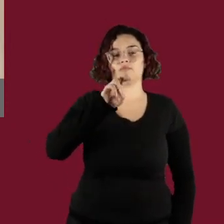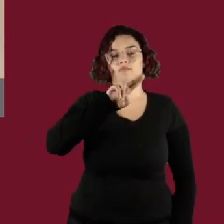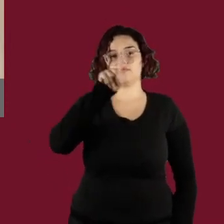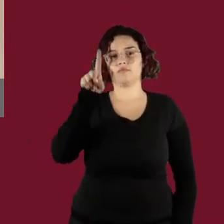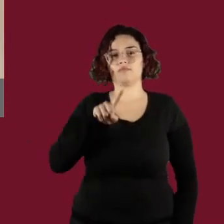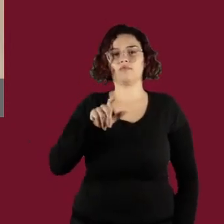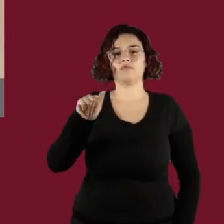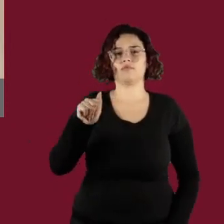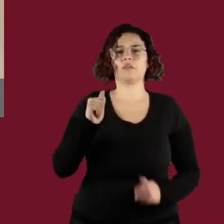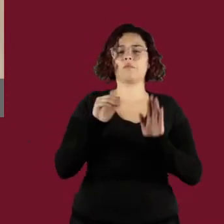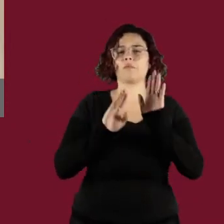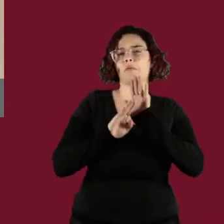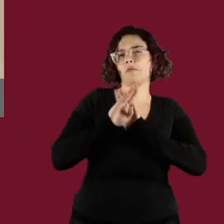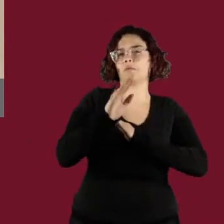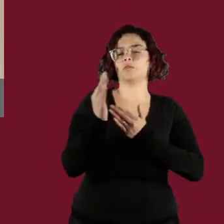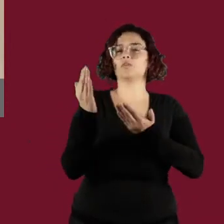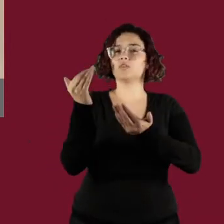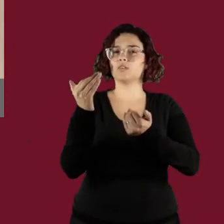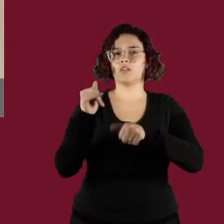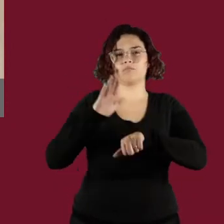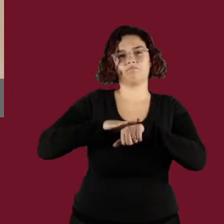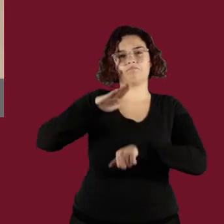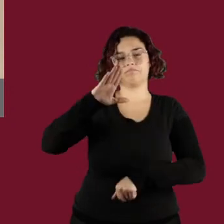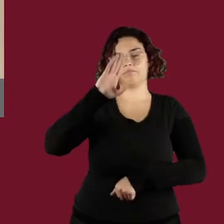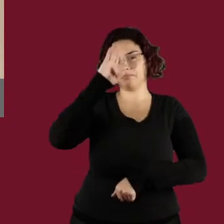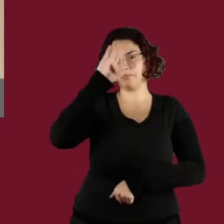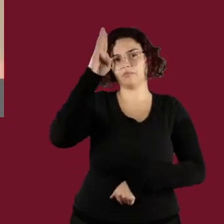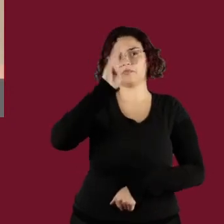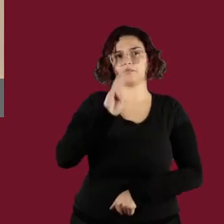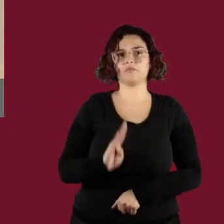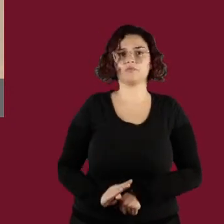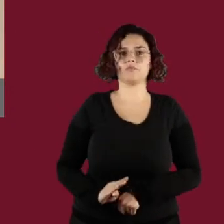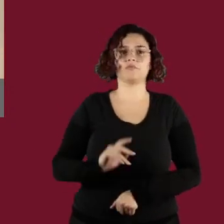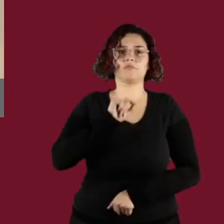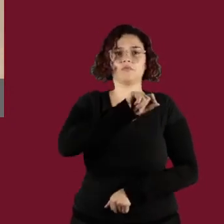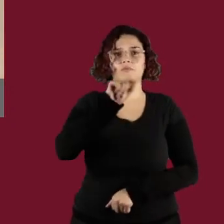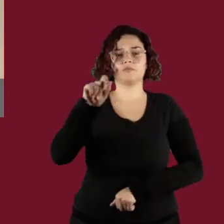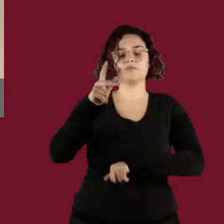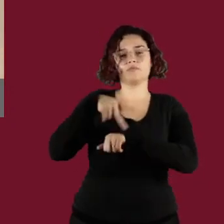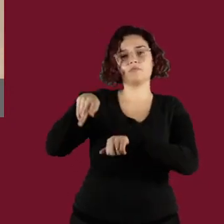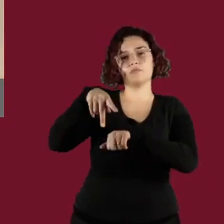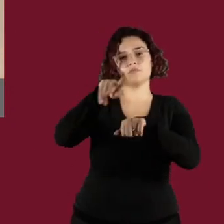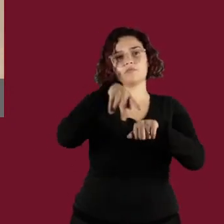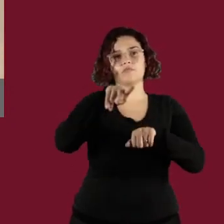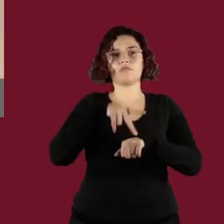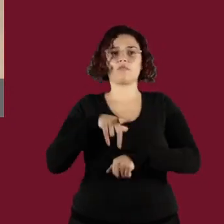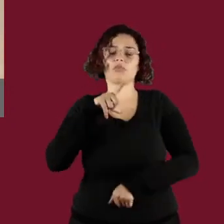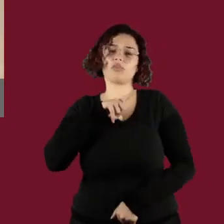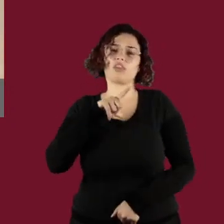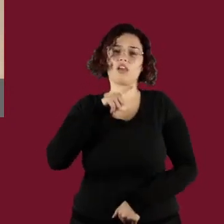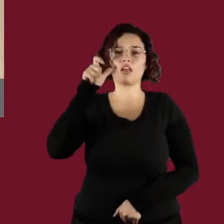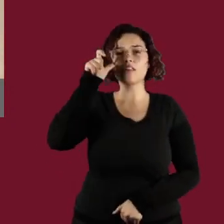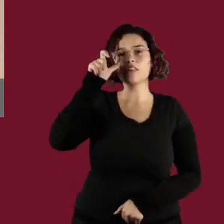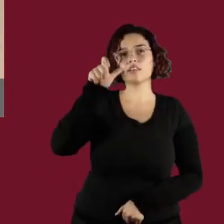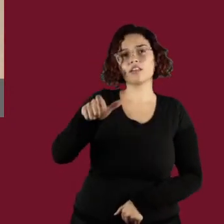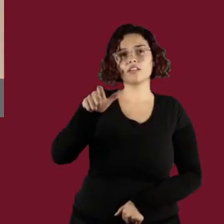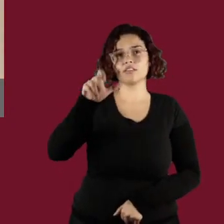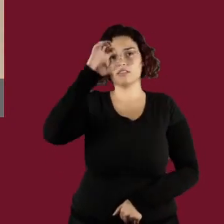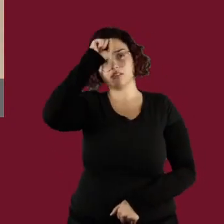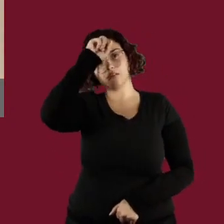muito evidente, né? Não necessariamente nos países lusófonos, mas daqueles que têm interesse em aprender a língua e também na diáspora,